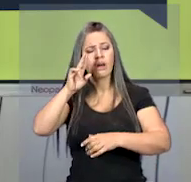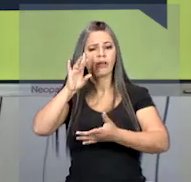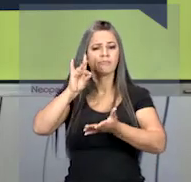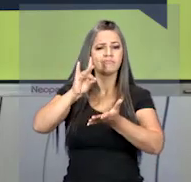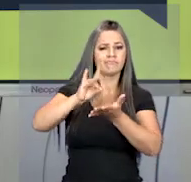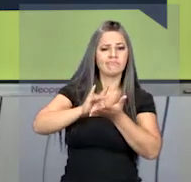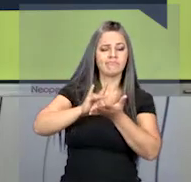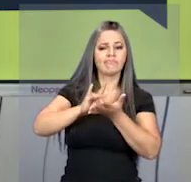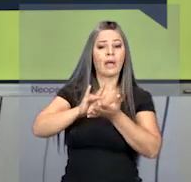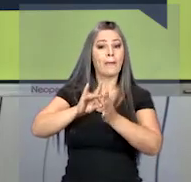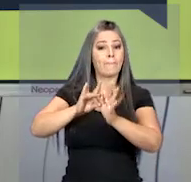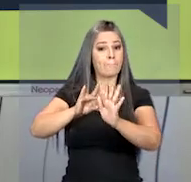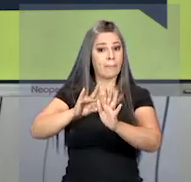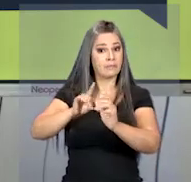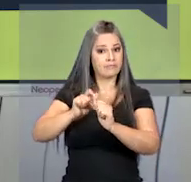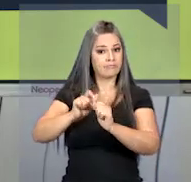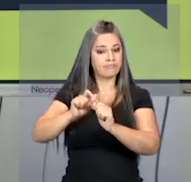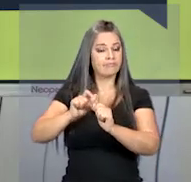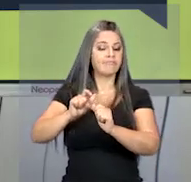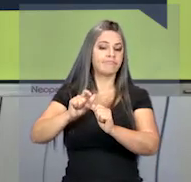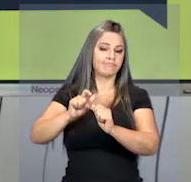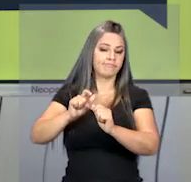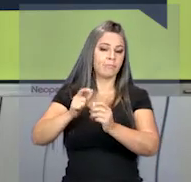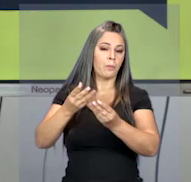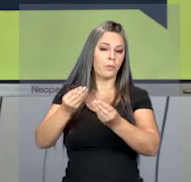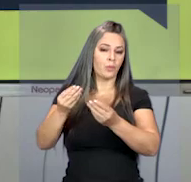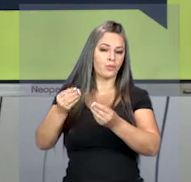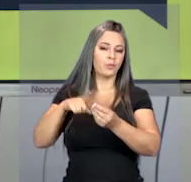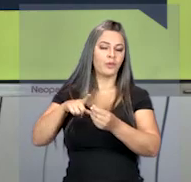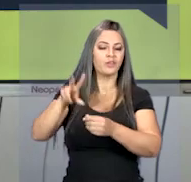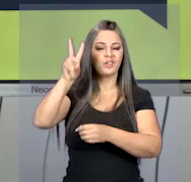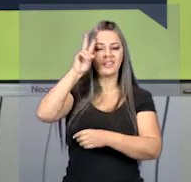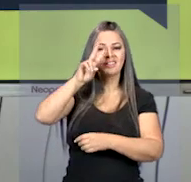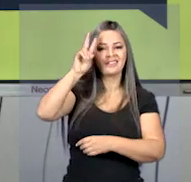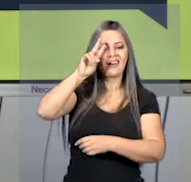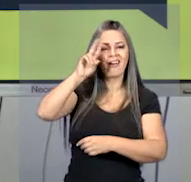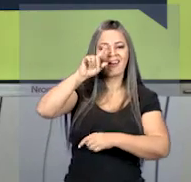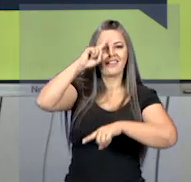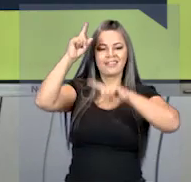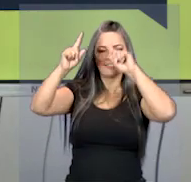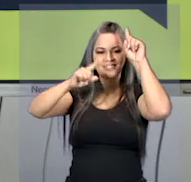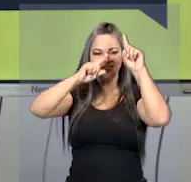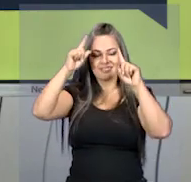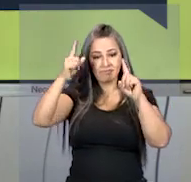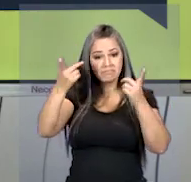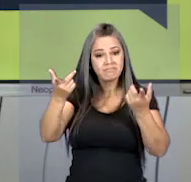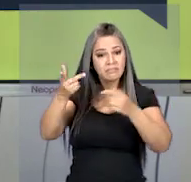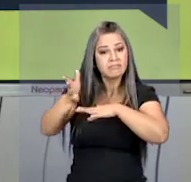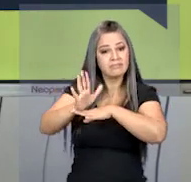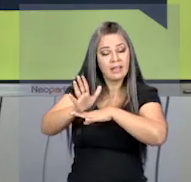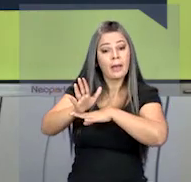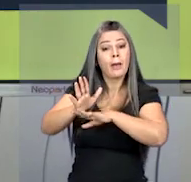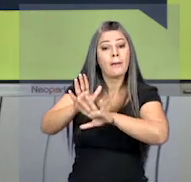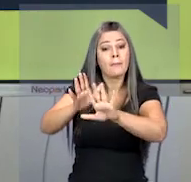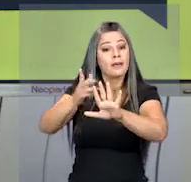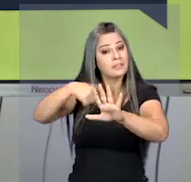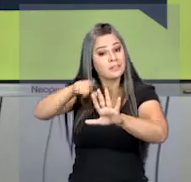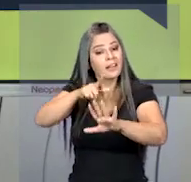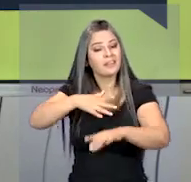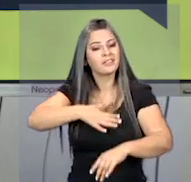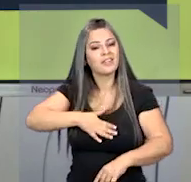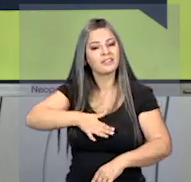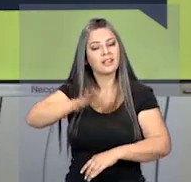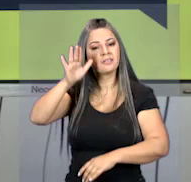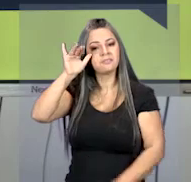recontando uma história real, mas geralmente não. É uma ficção, né? Não passa de uma ideia criada por alguém, né? Mas nós gostamos disso,